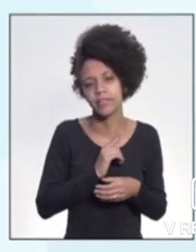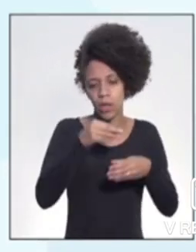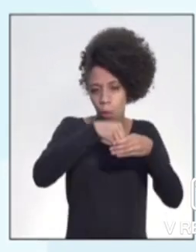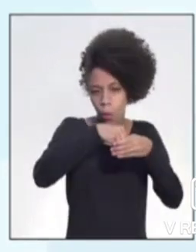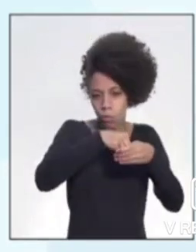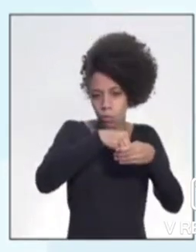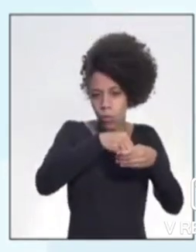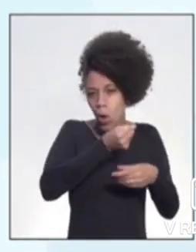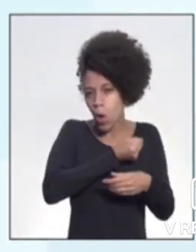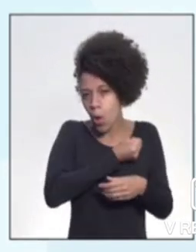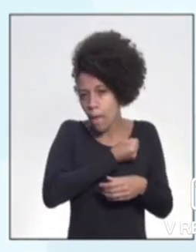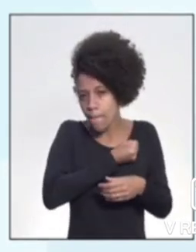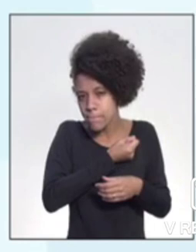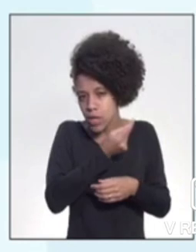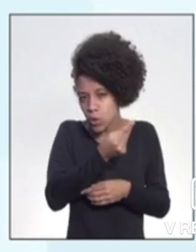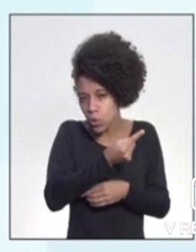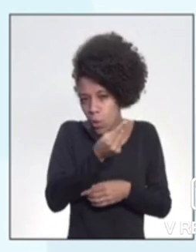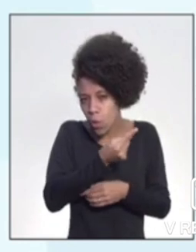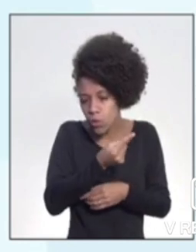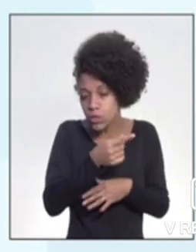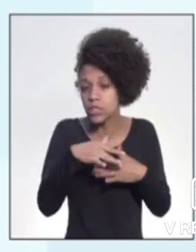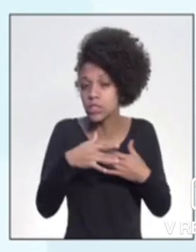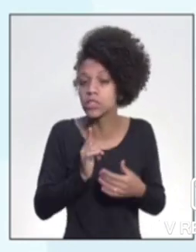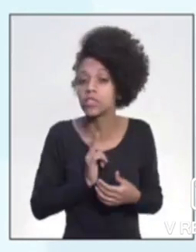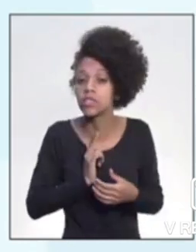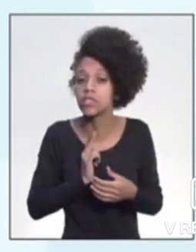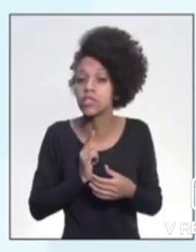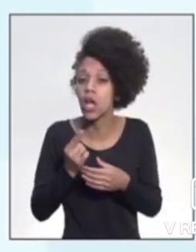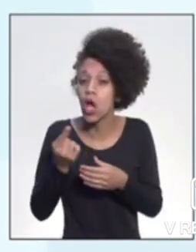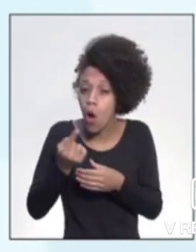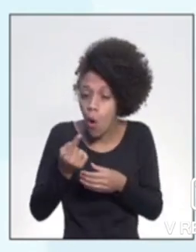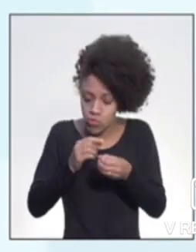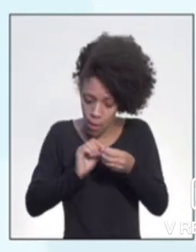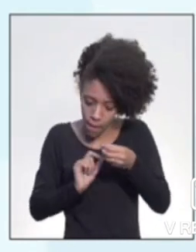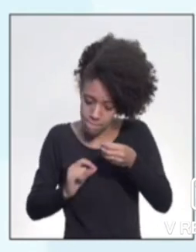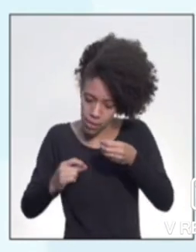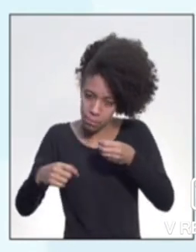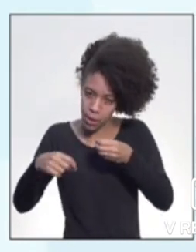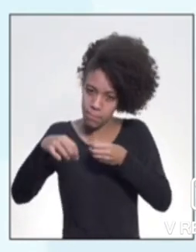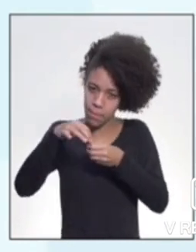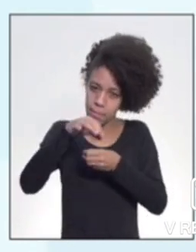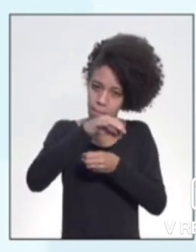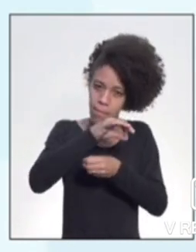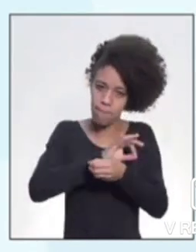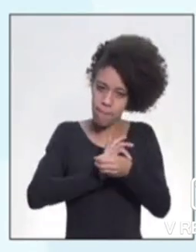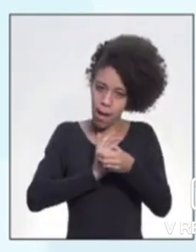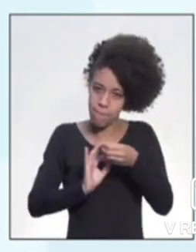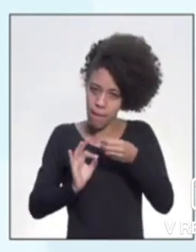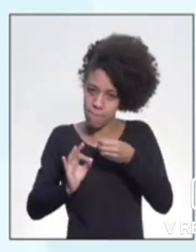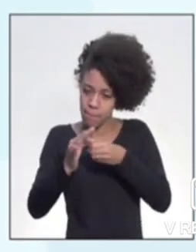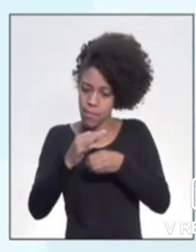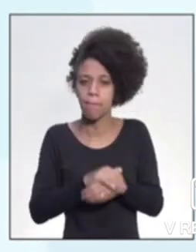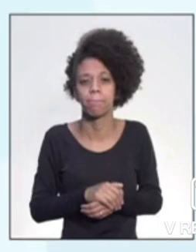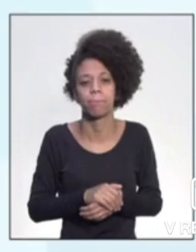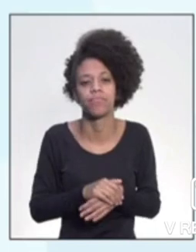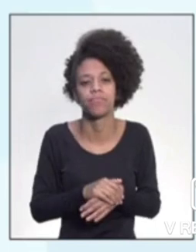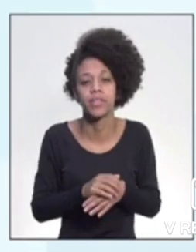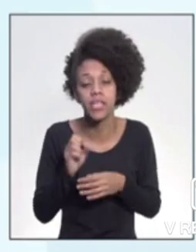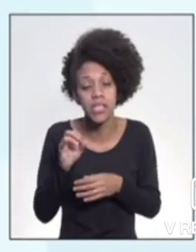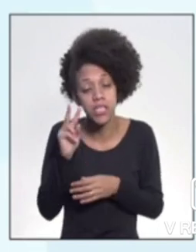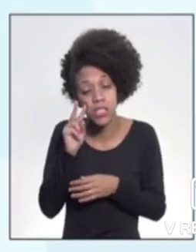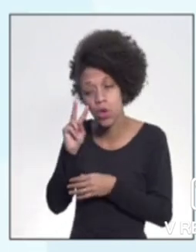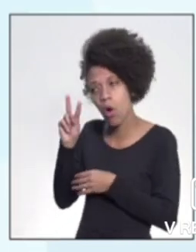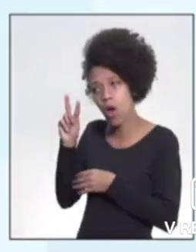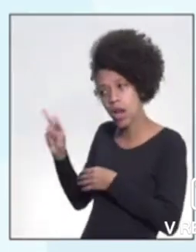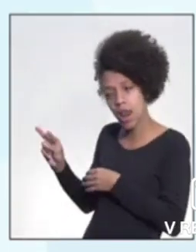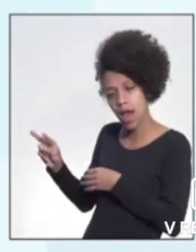atômico 11, e ele tem 11 elétrons distribuídos em torno na sua eletrosfera. Se vocês olharem na